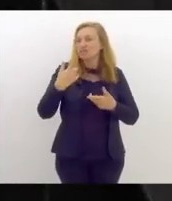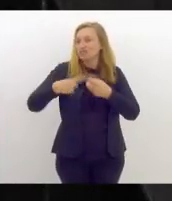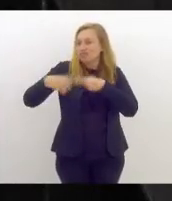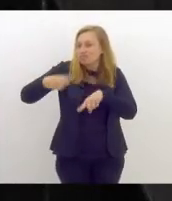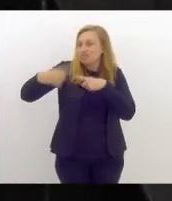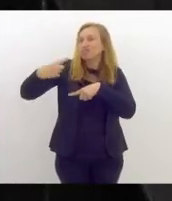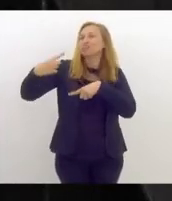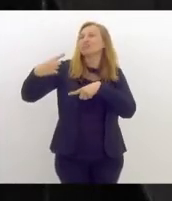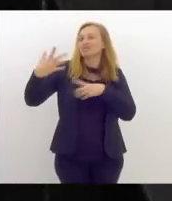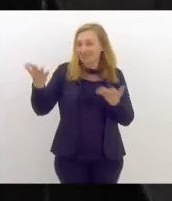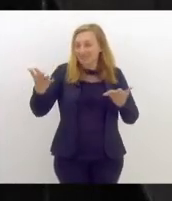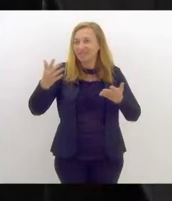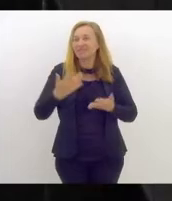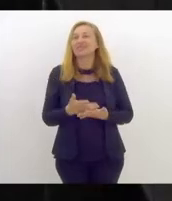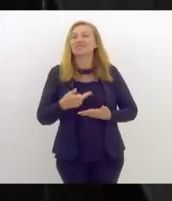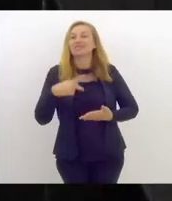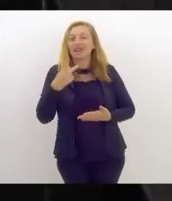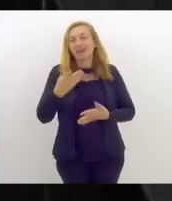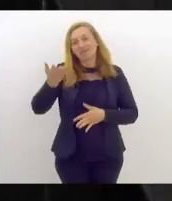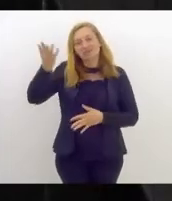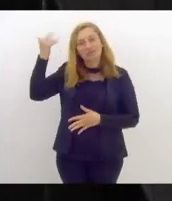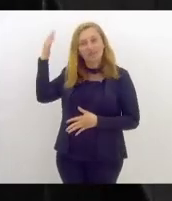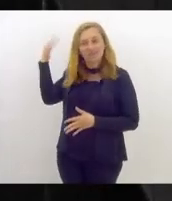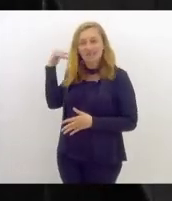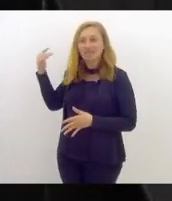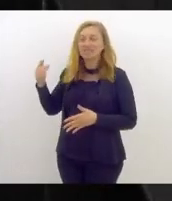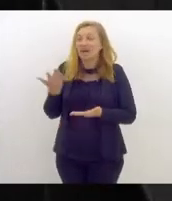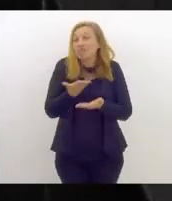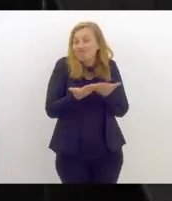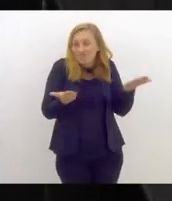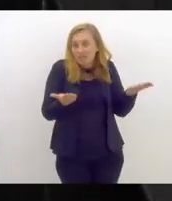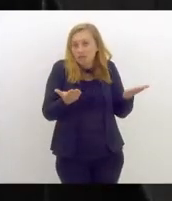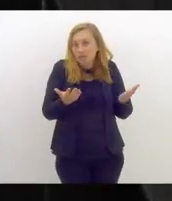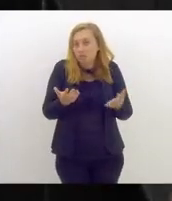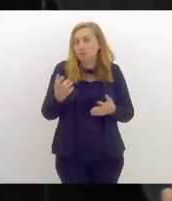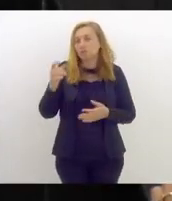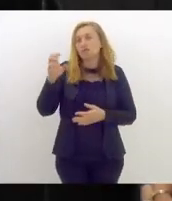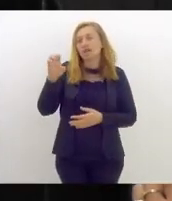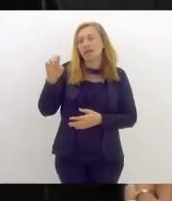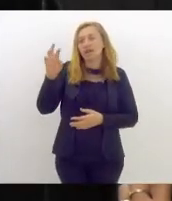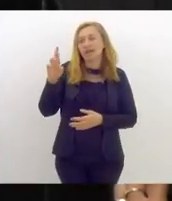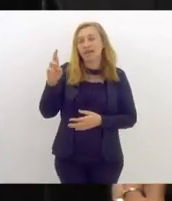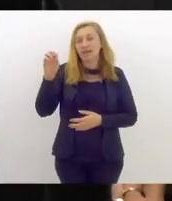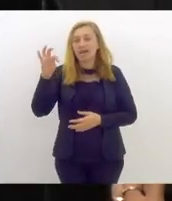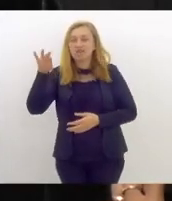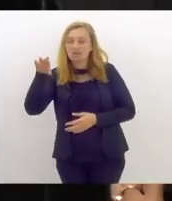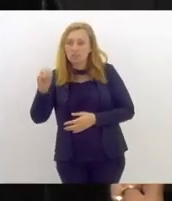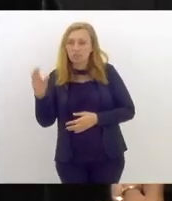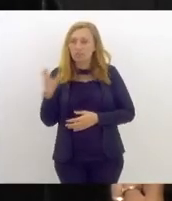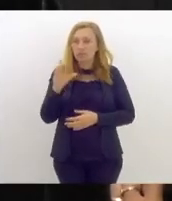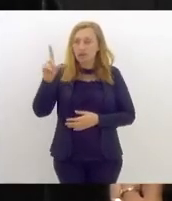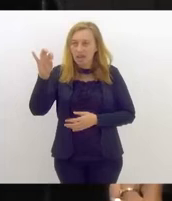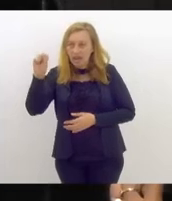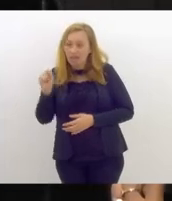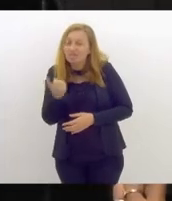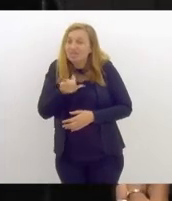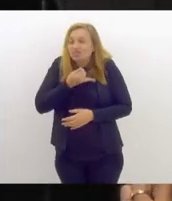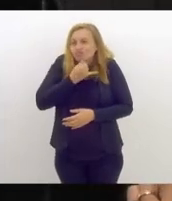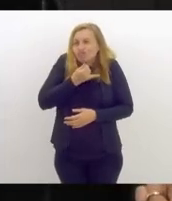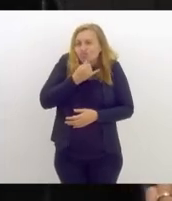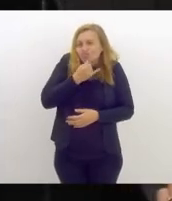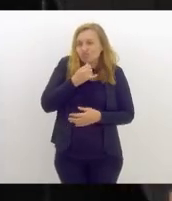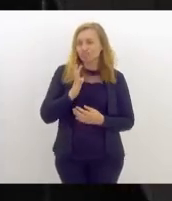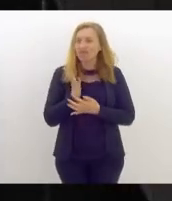paradas não é isso como se dizia a época e portanto a perda de Erasmo é uma perda muito sensível para arte para música para